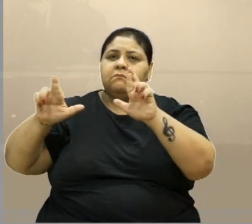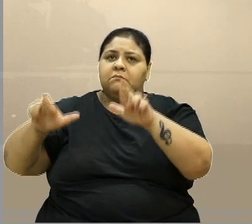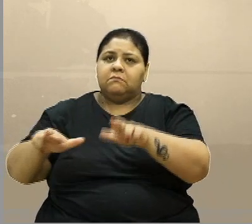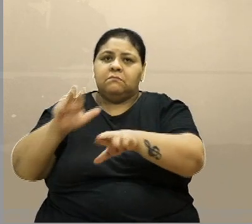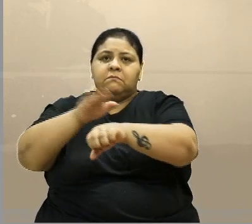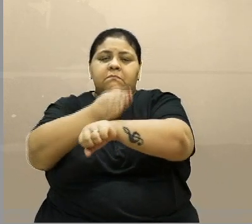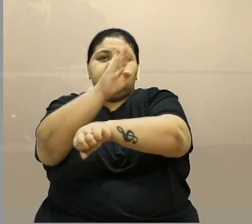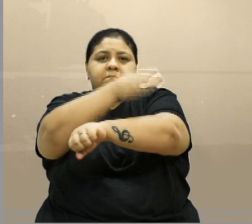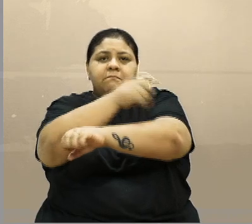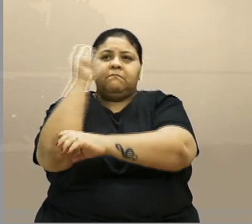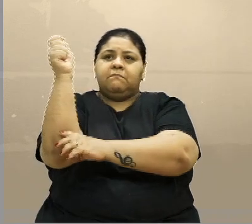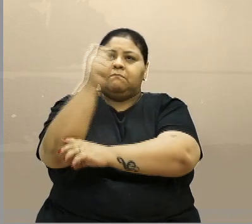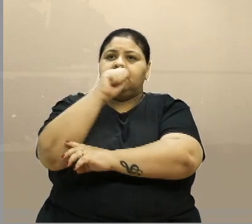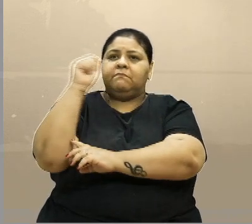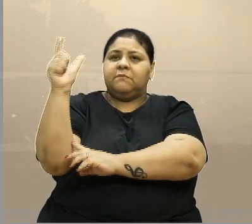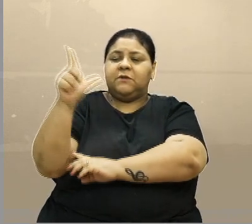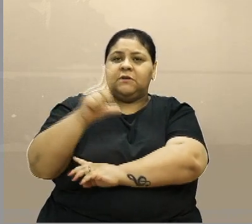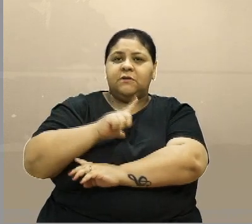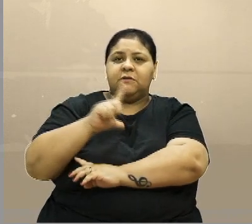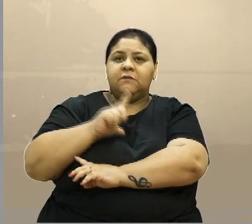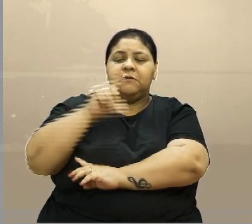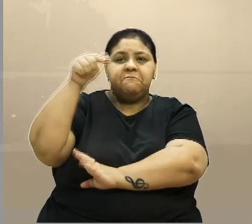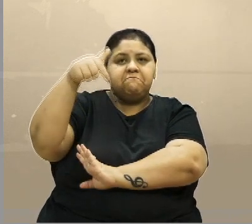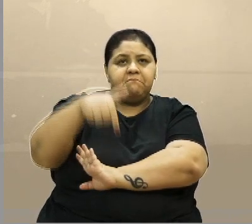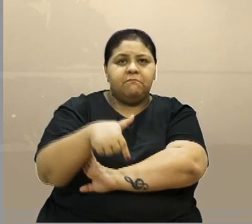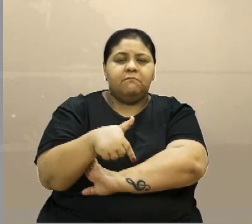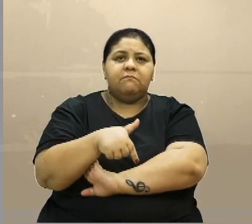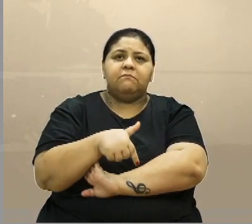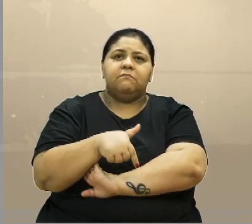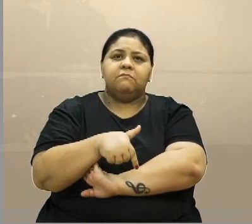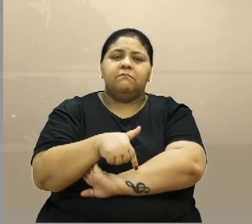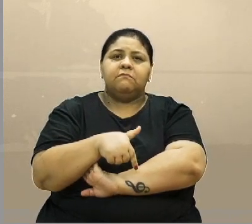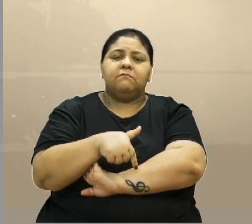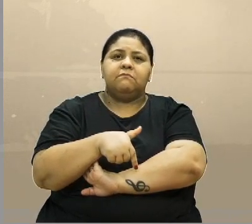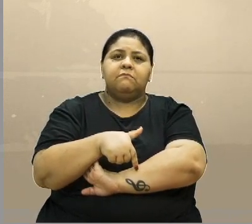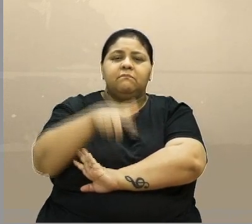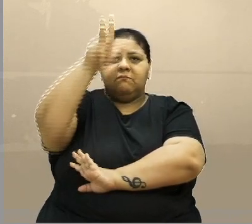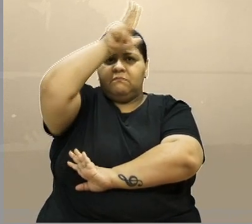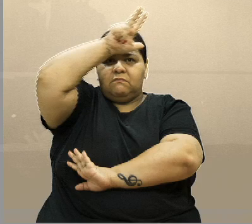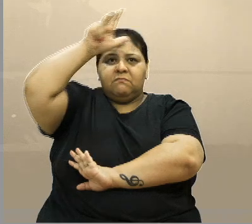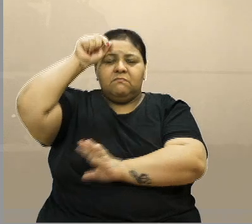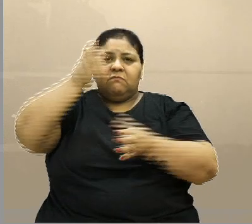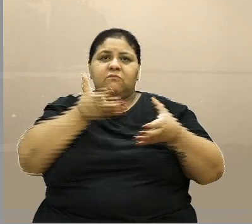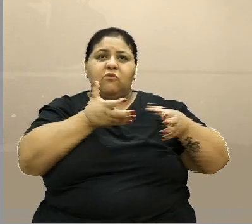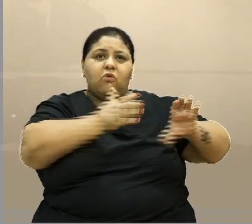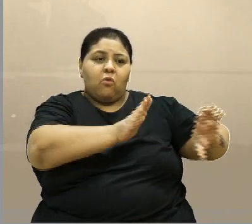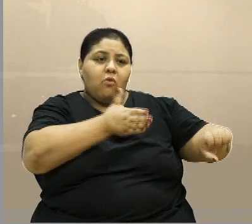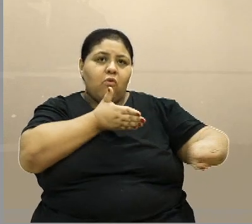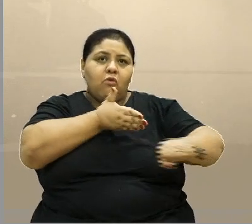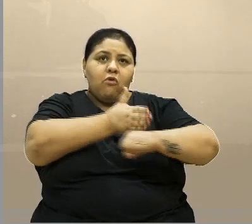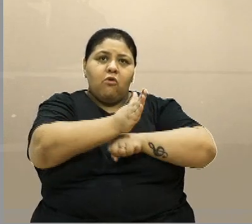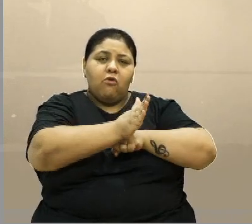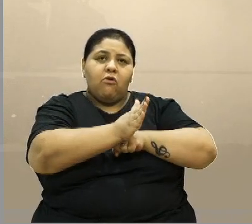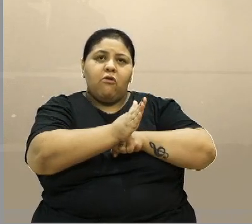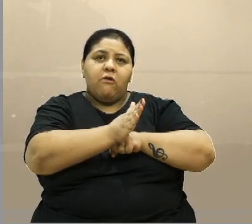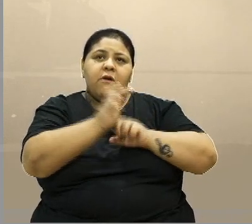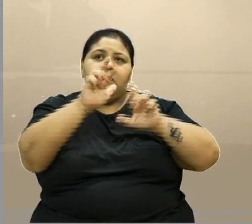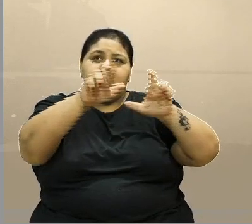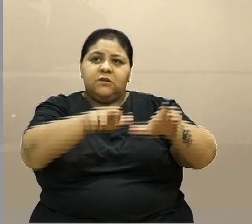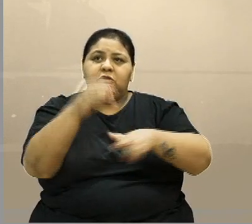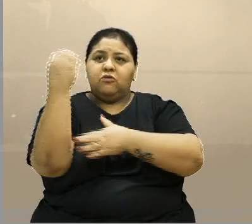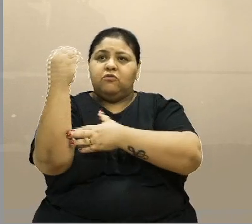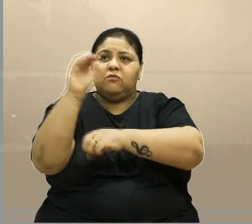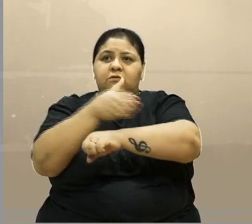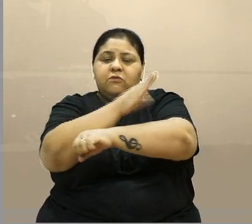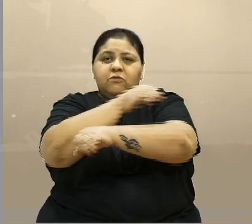Serra, tivemos um embate muito grande aqui com um prefeito que era contra a entrada de Caxias do Sul na região metropolitana da Serra. E